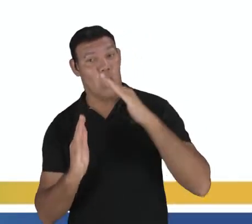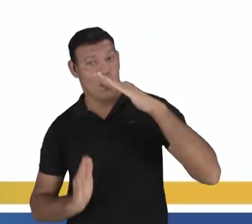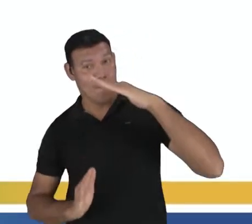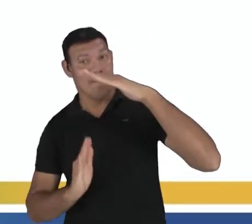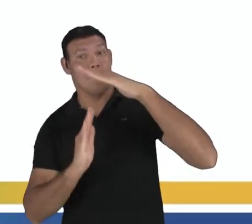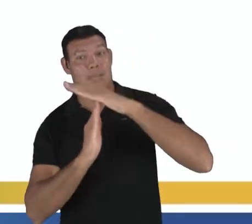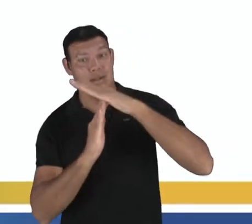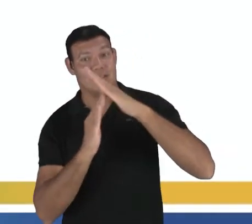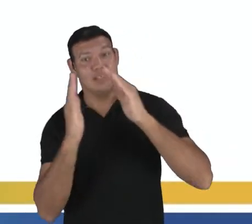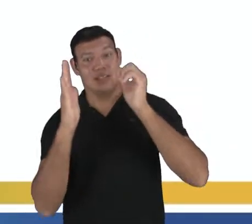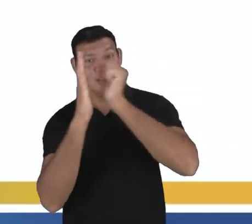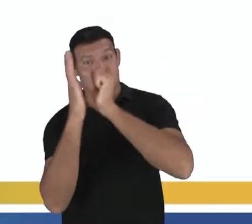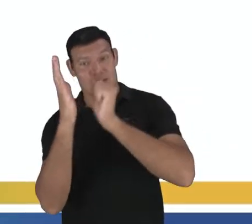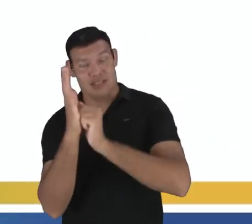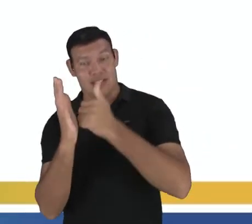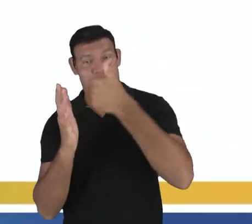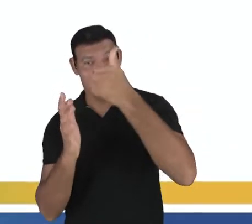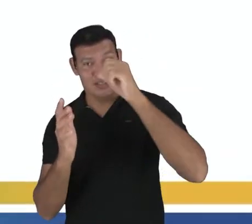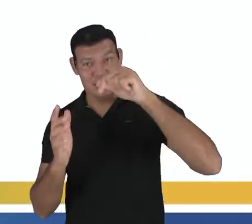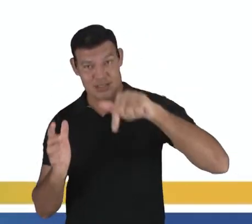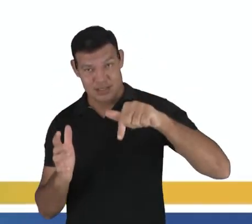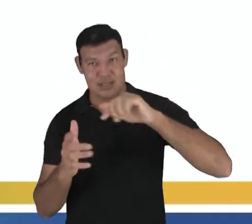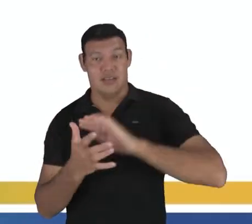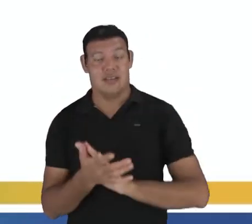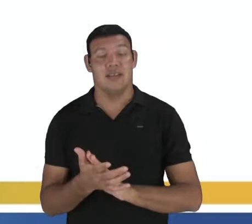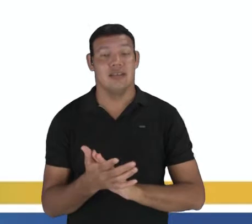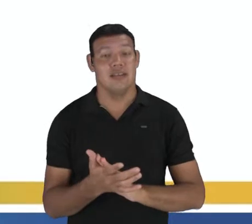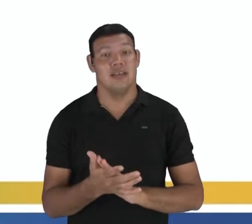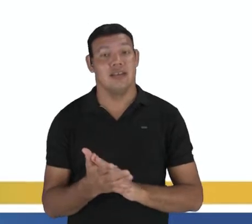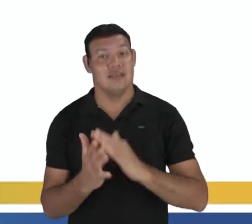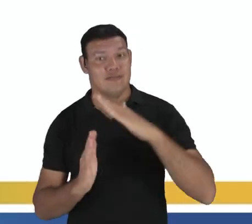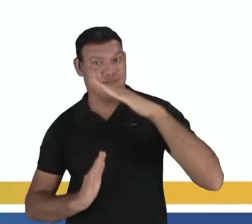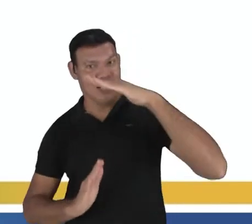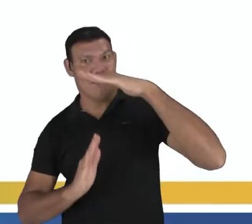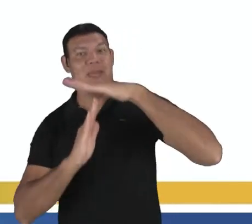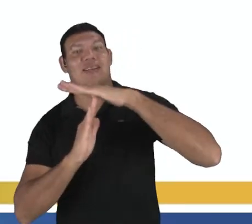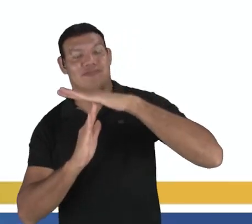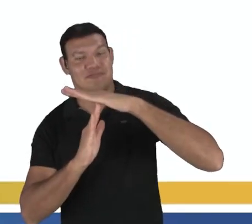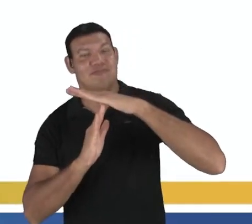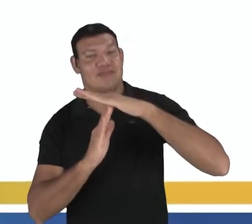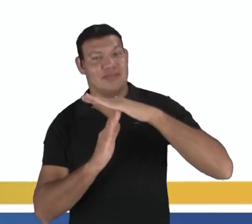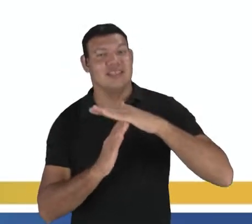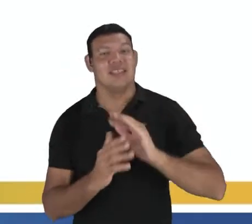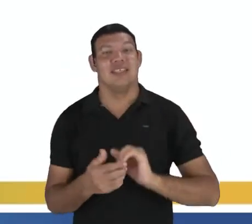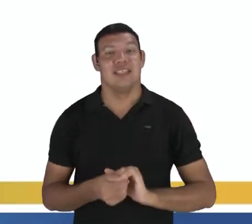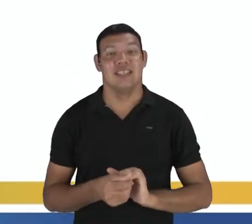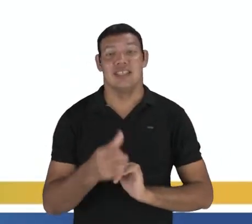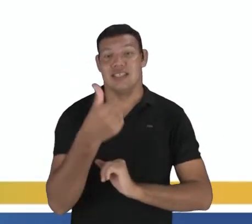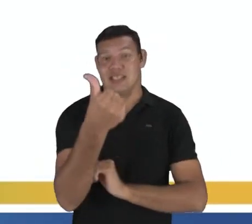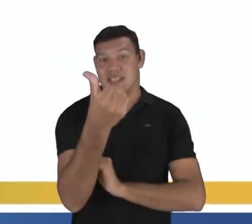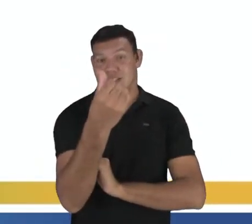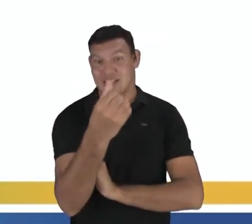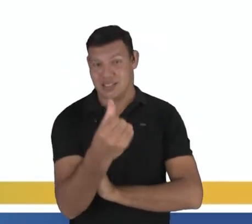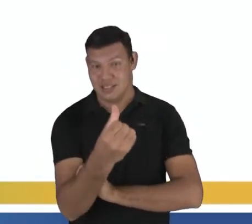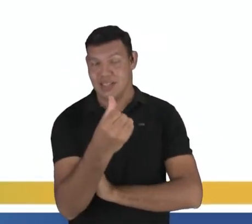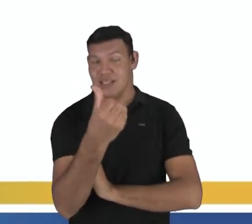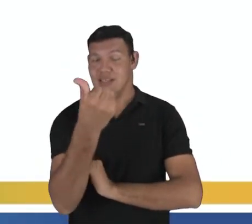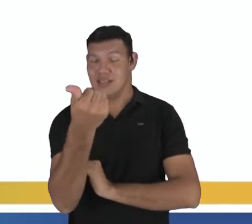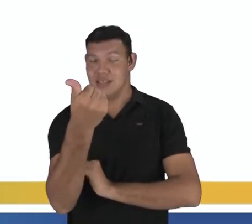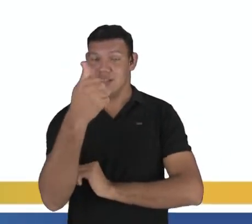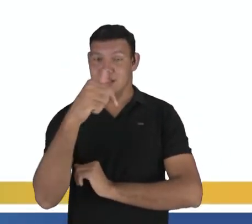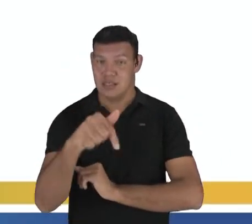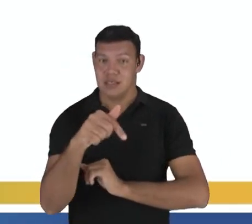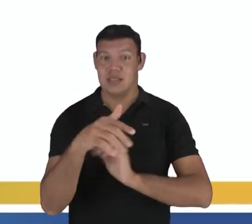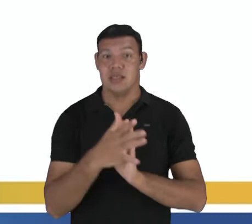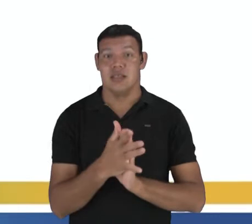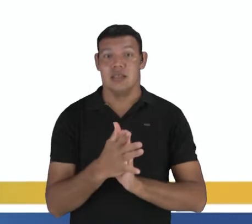no século XVII. O período de apogeu é nesses séculos, né? 16 e 17. E a